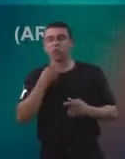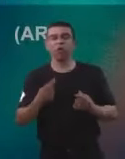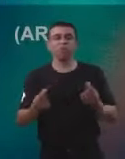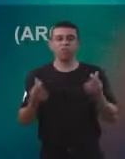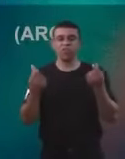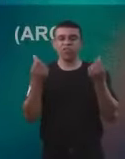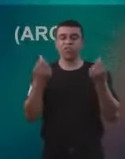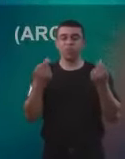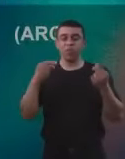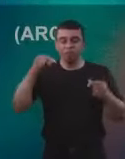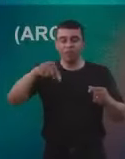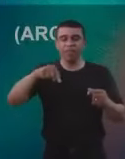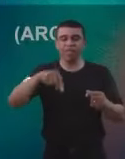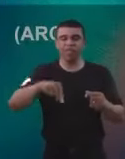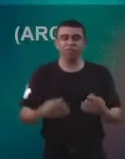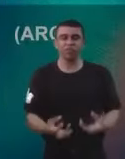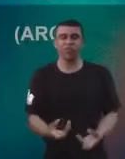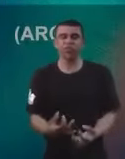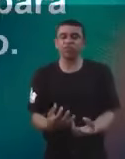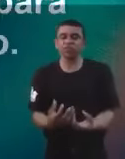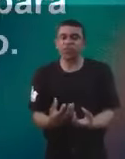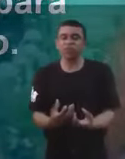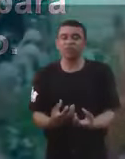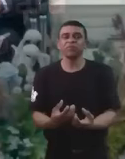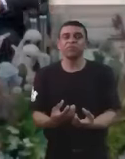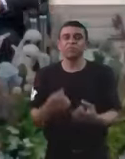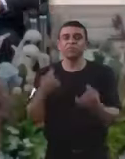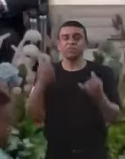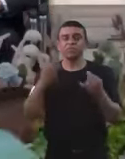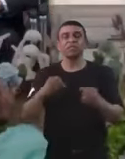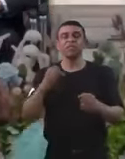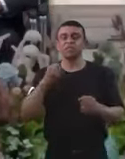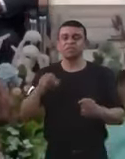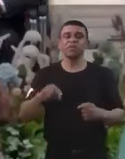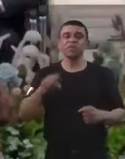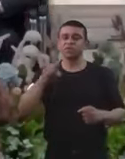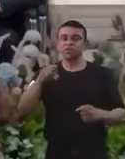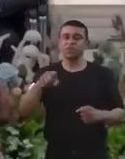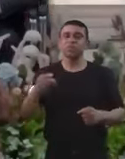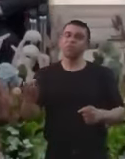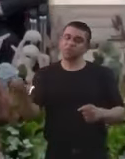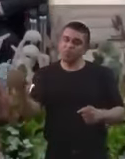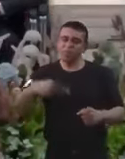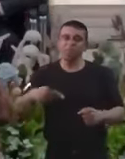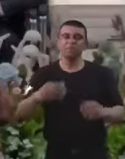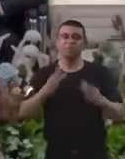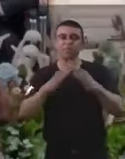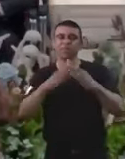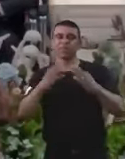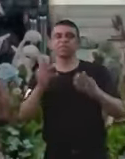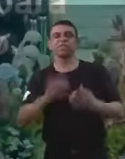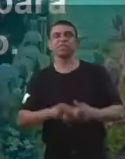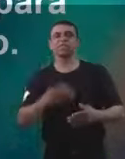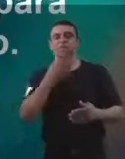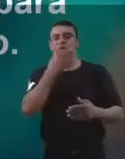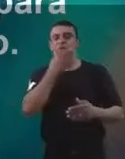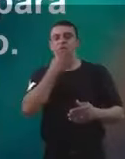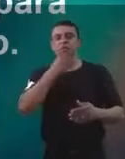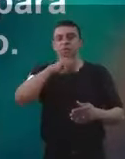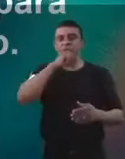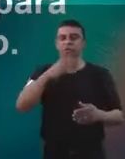pai, pois eu tenho cinco irmãos, para que lhe dê testemunho, para que eles não venham para esse lugar de tormento.